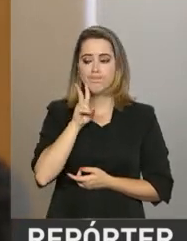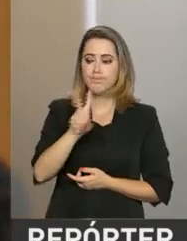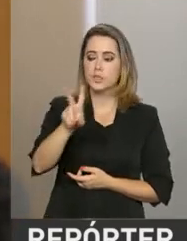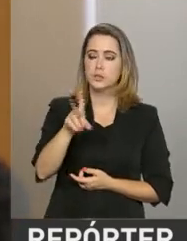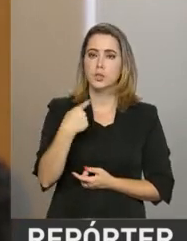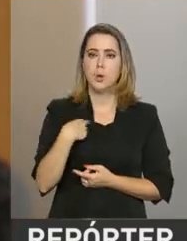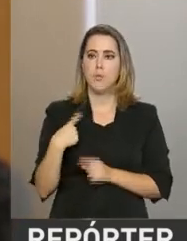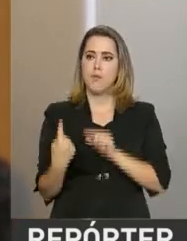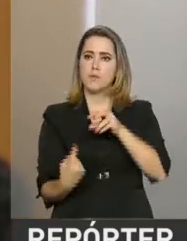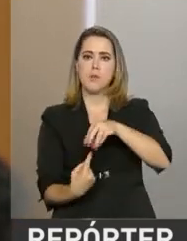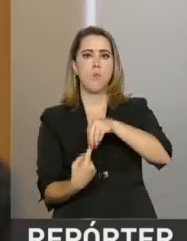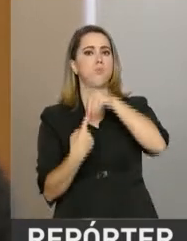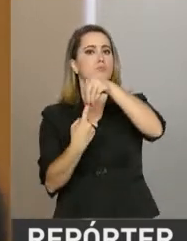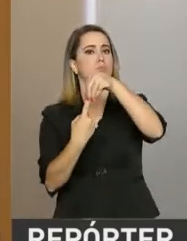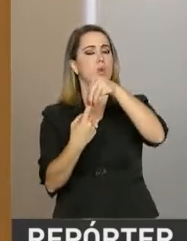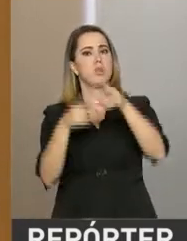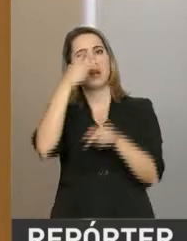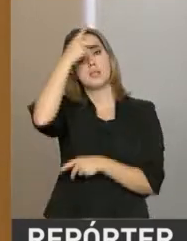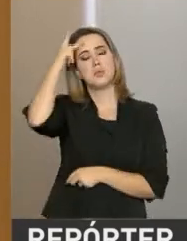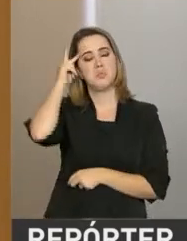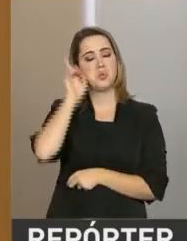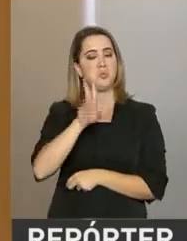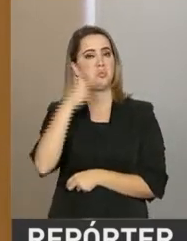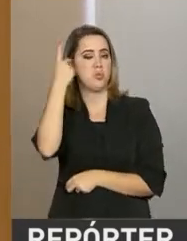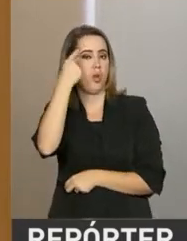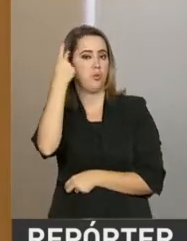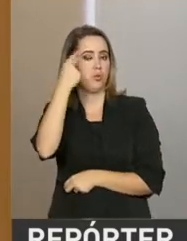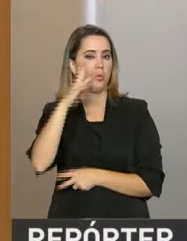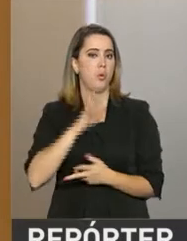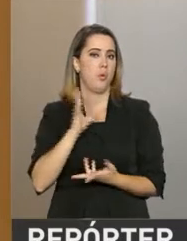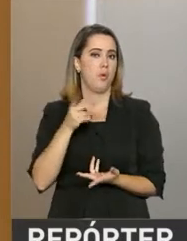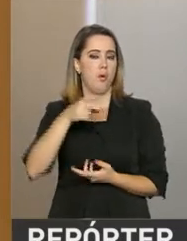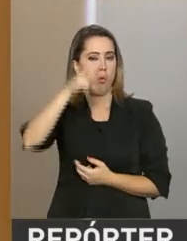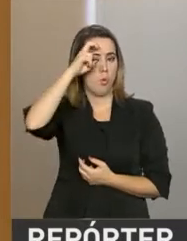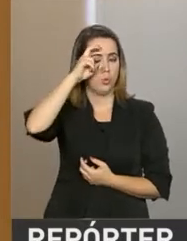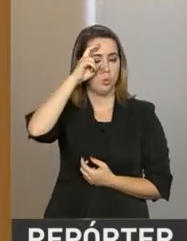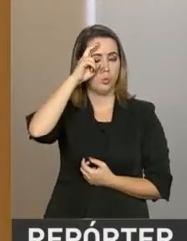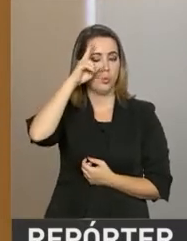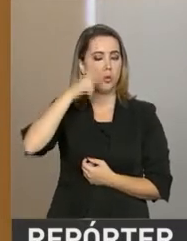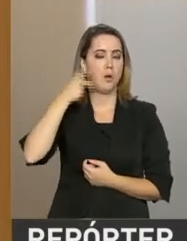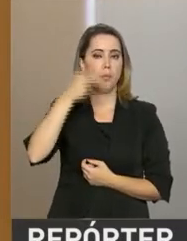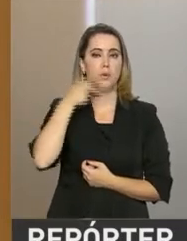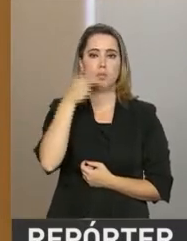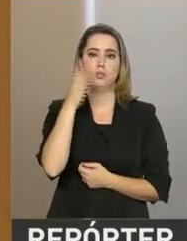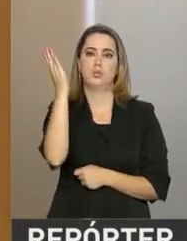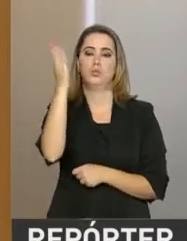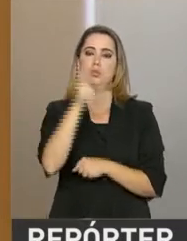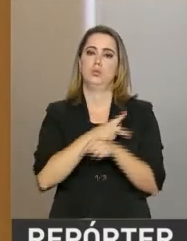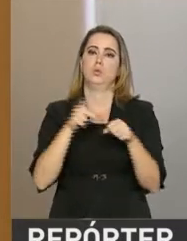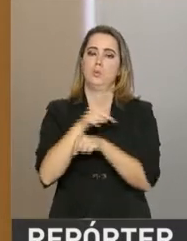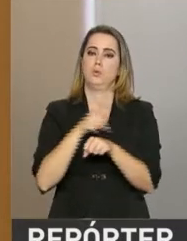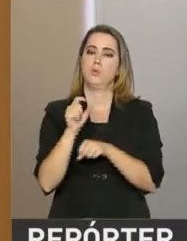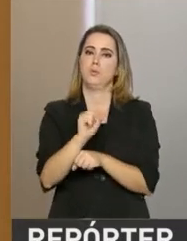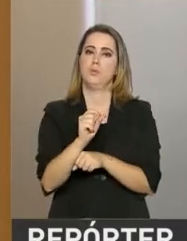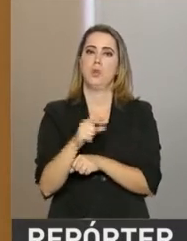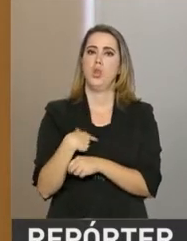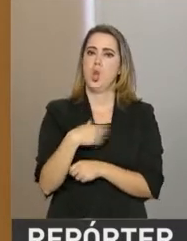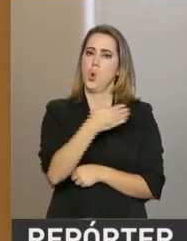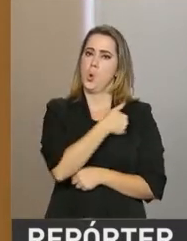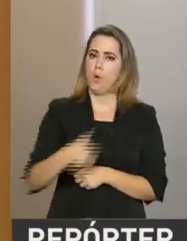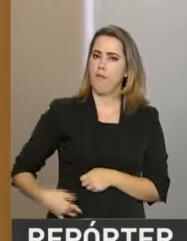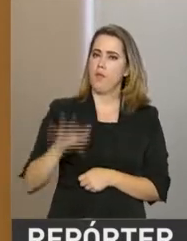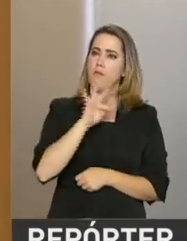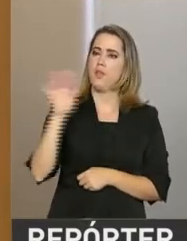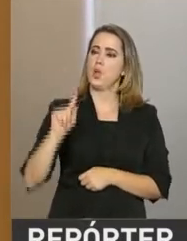centralizadora muito acentuada. As pessoas se acostumaram, a cultura política do país se acostumou com o fato de que a União é a dona de